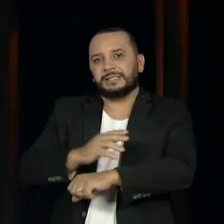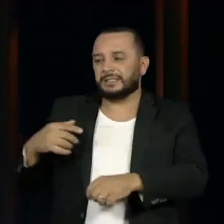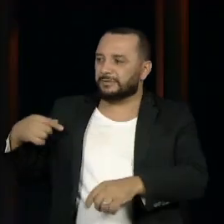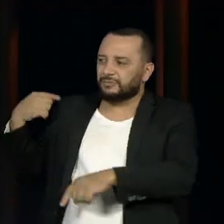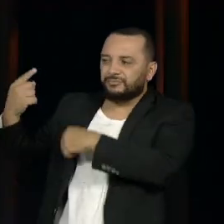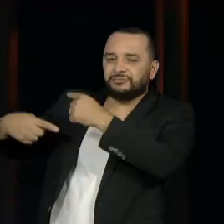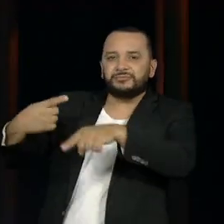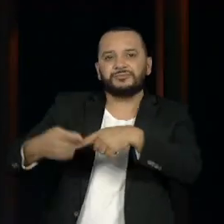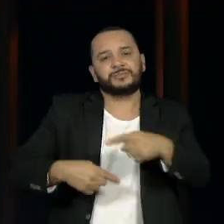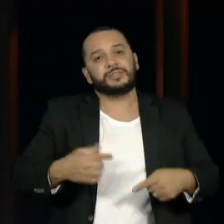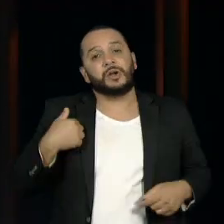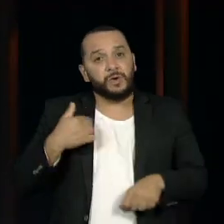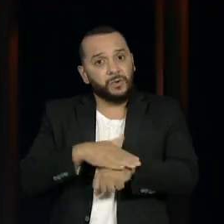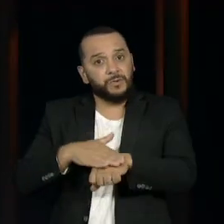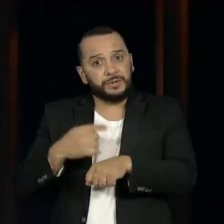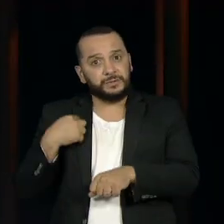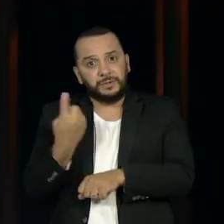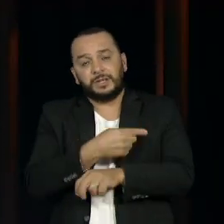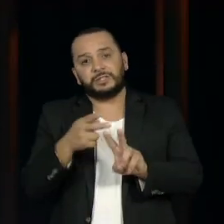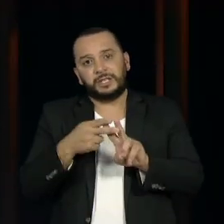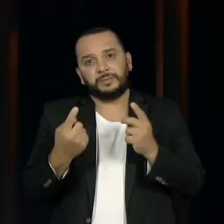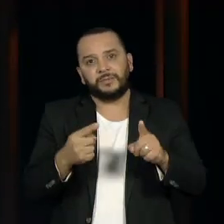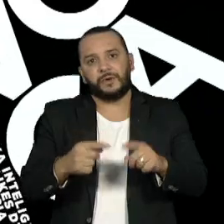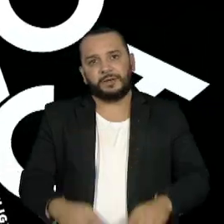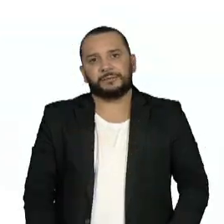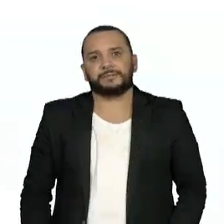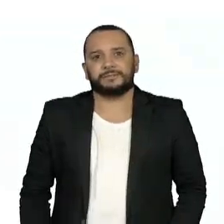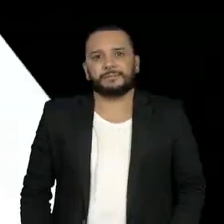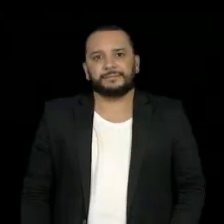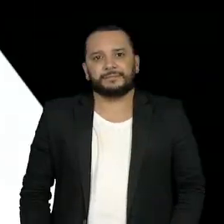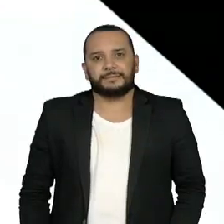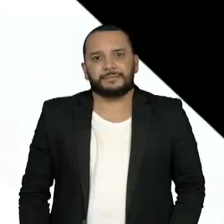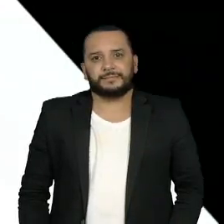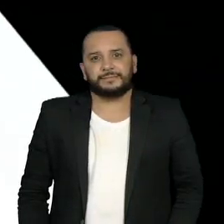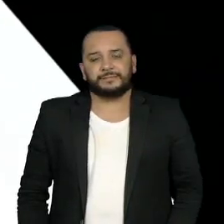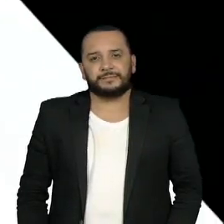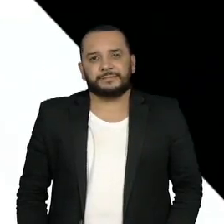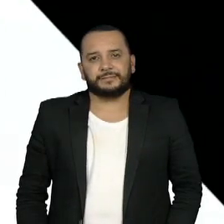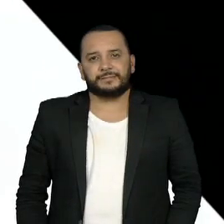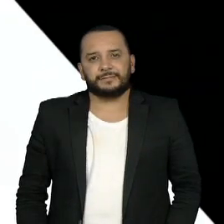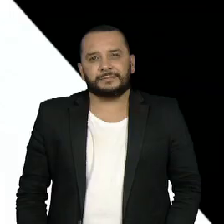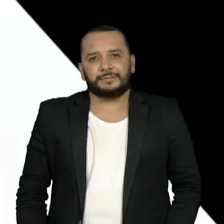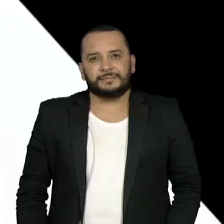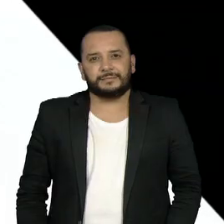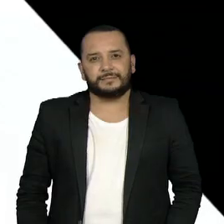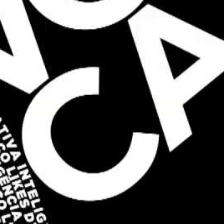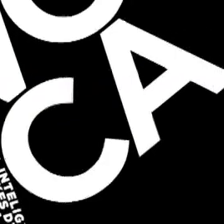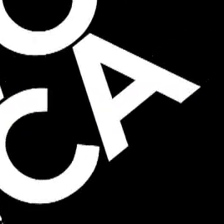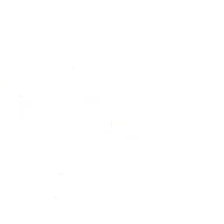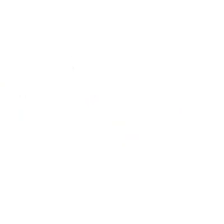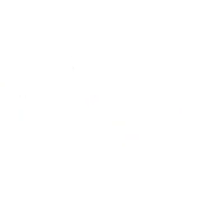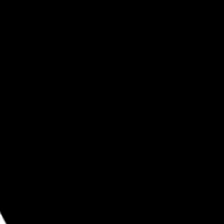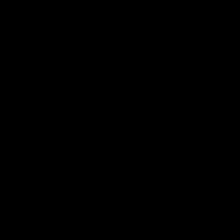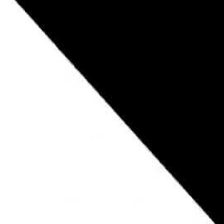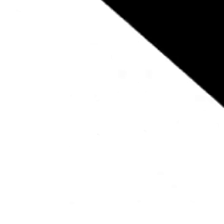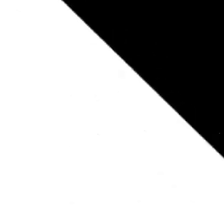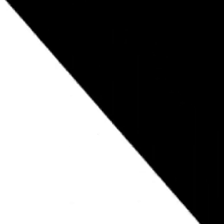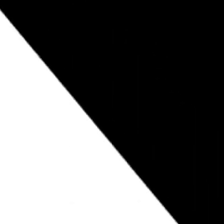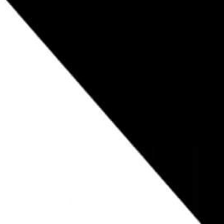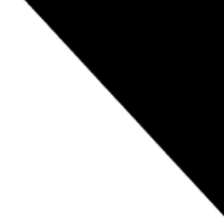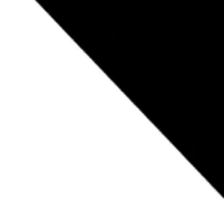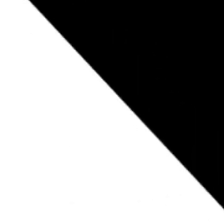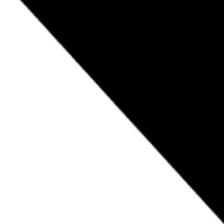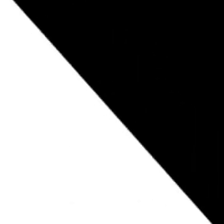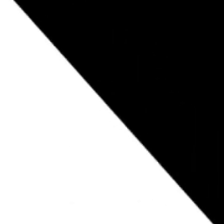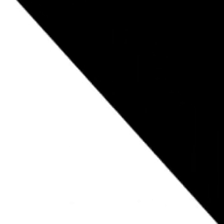participar dessa conversa necessária na hashtag E provoca E aí